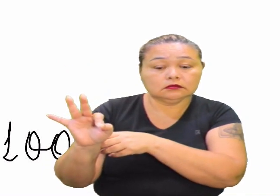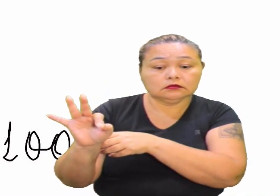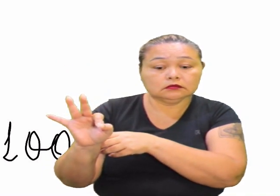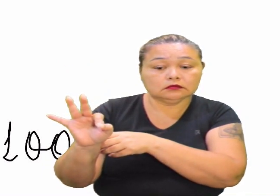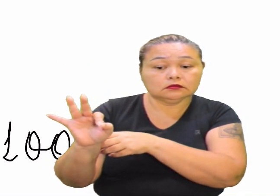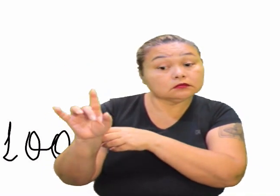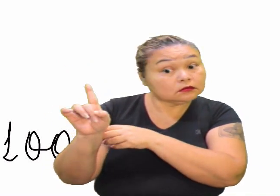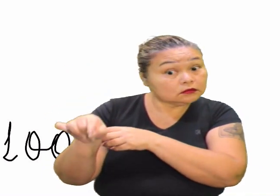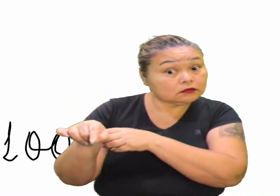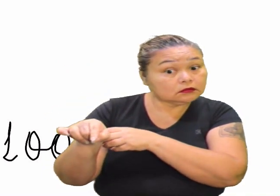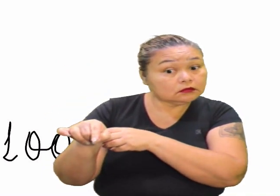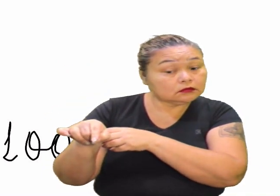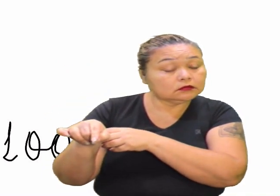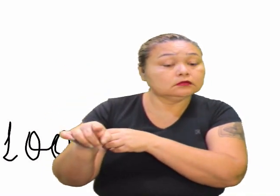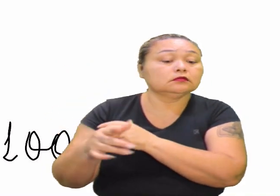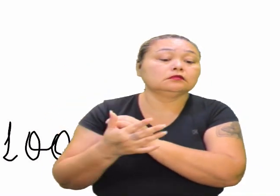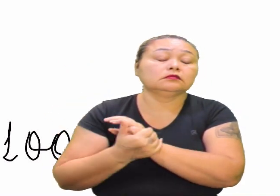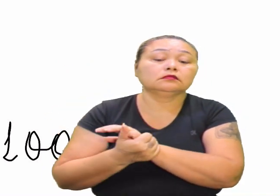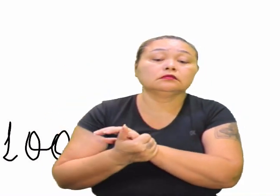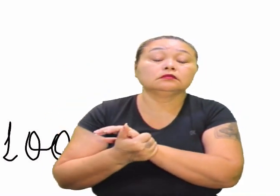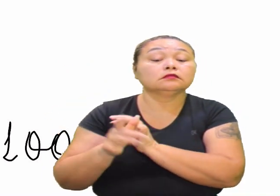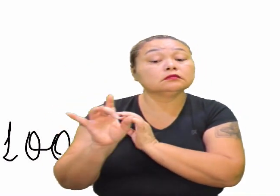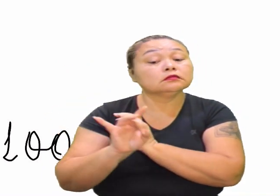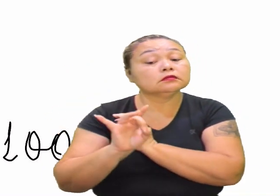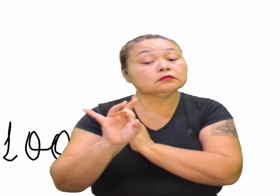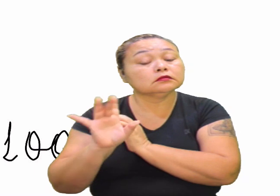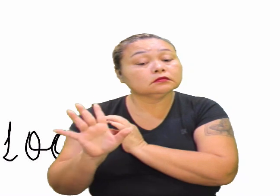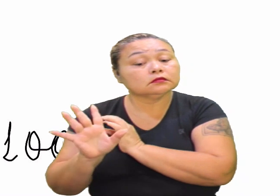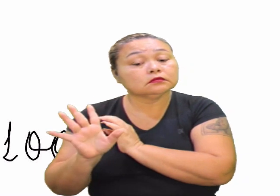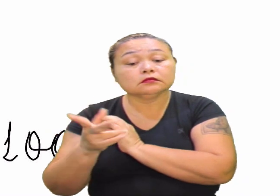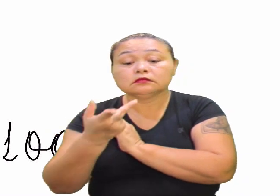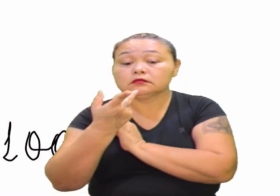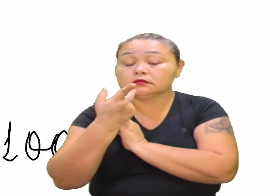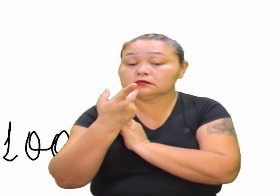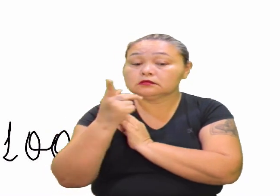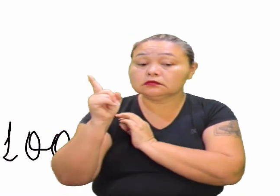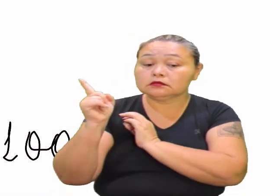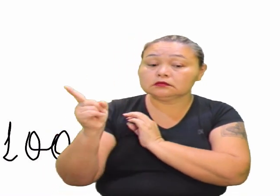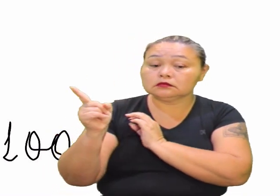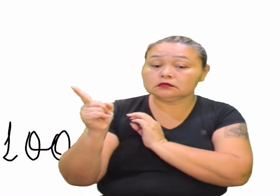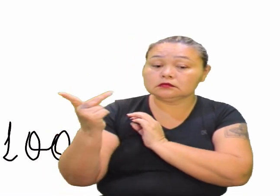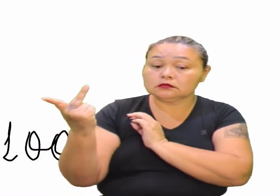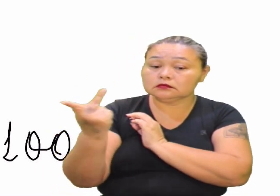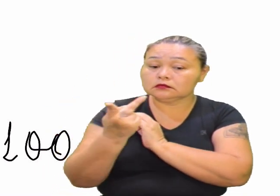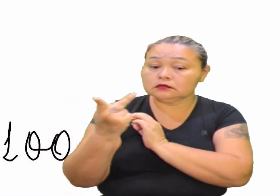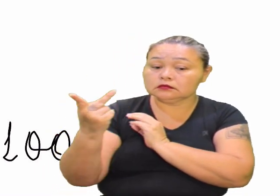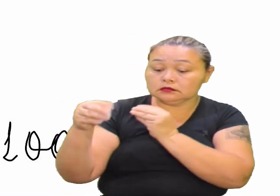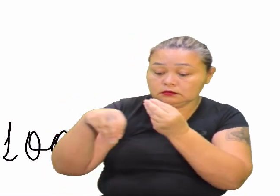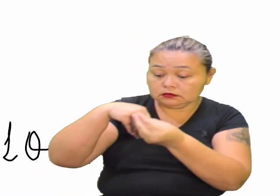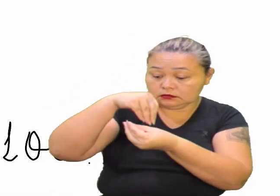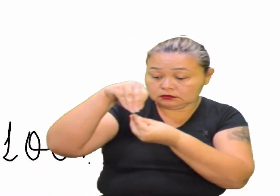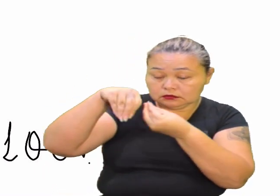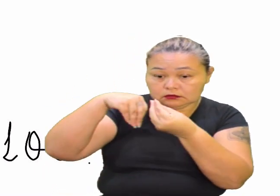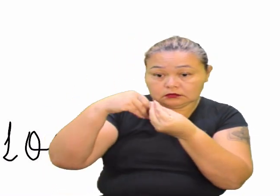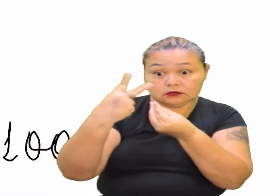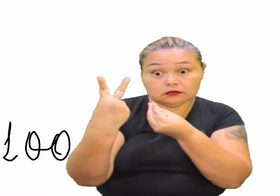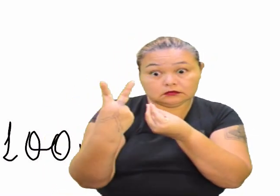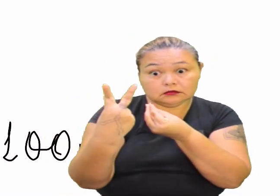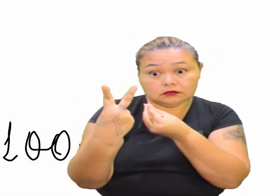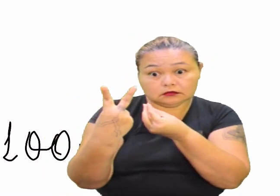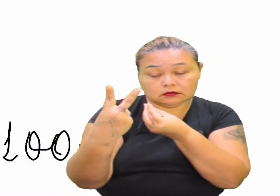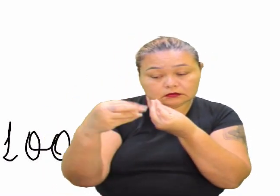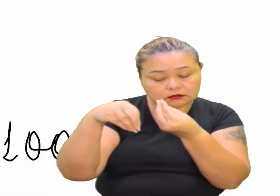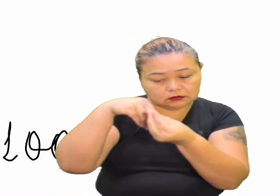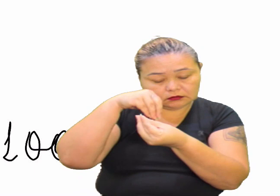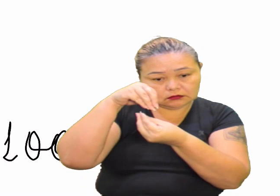Não é isso? É. Só que a gente fala, isso aqui, ó, pessoal, é heterozigoto.